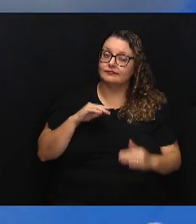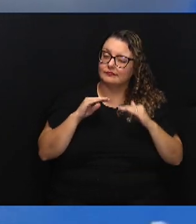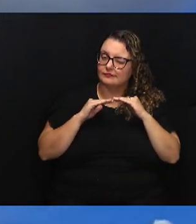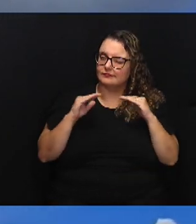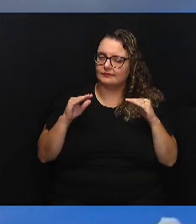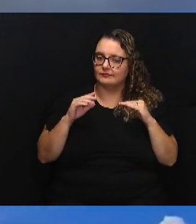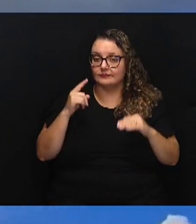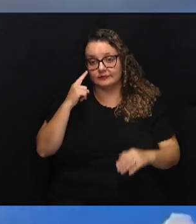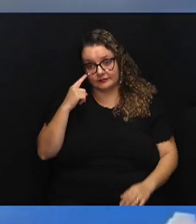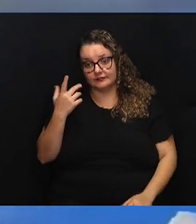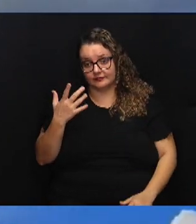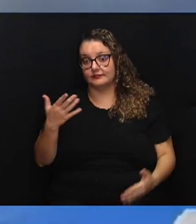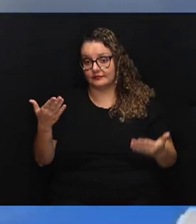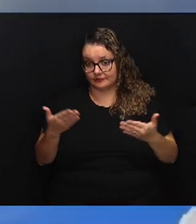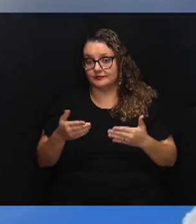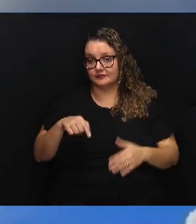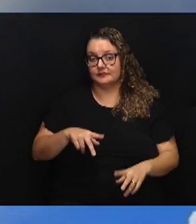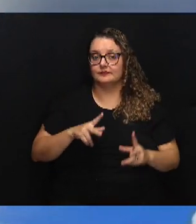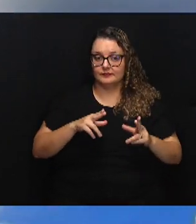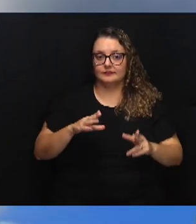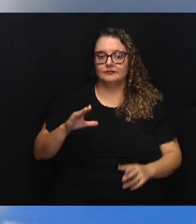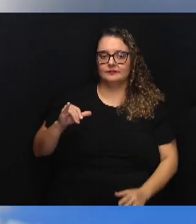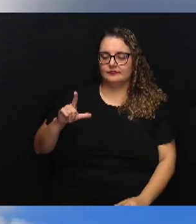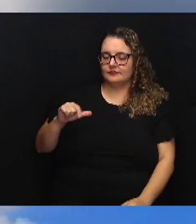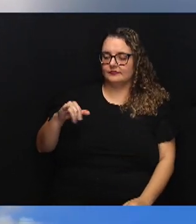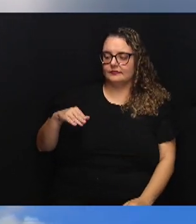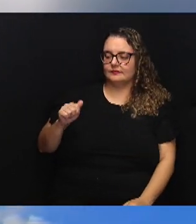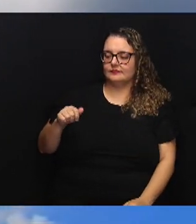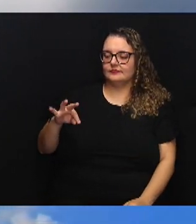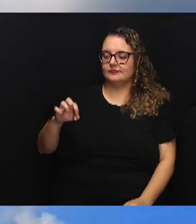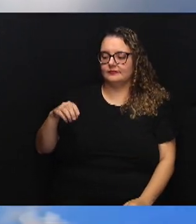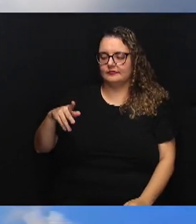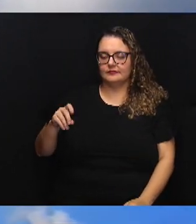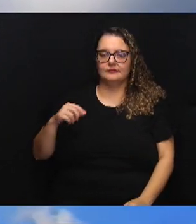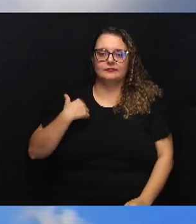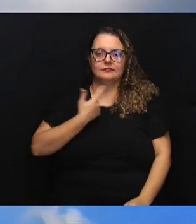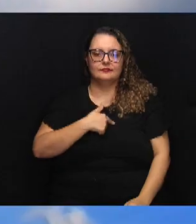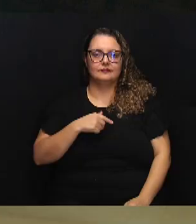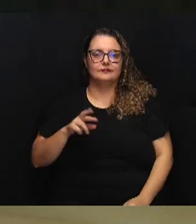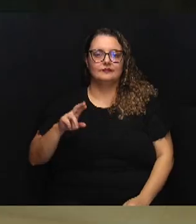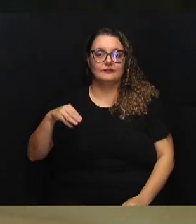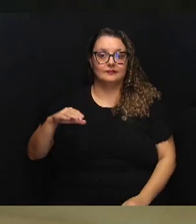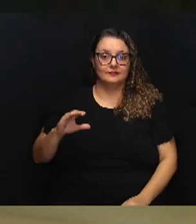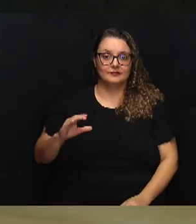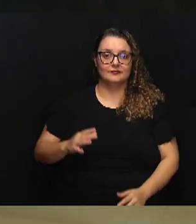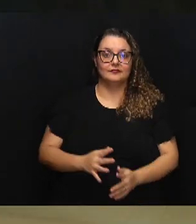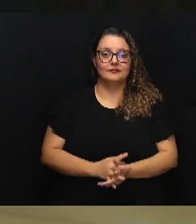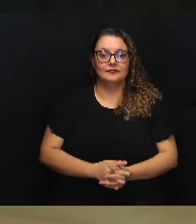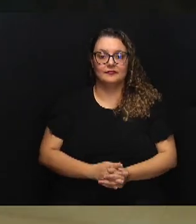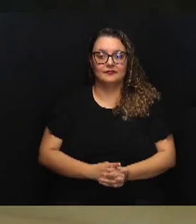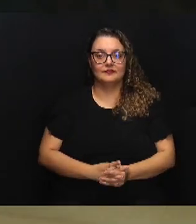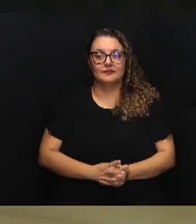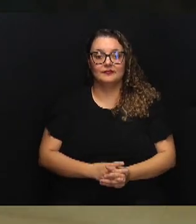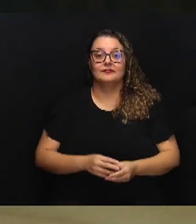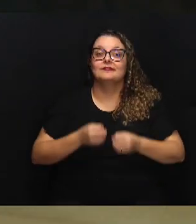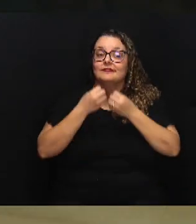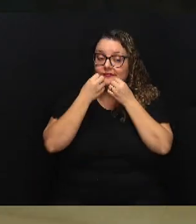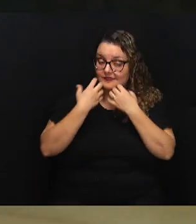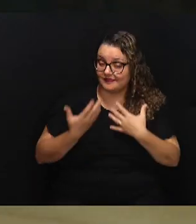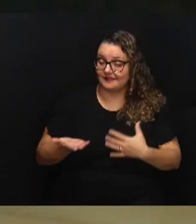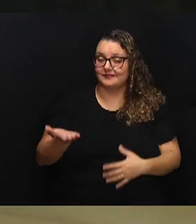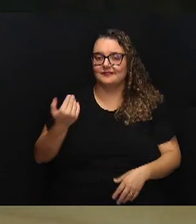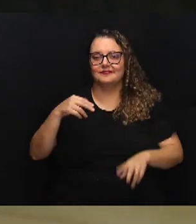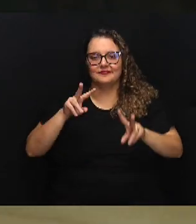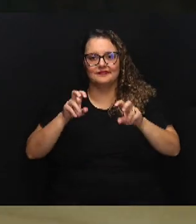Essa é a previsão do tempo, de acordo com o clima-tempo aqui para a nossa metrópole. Muito bem, vamos ao nosso